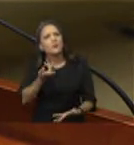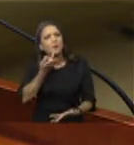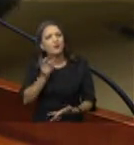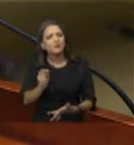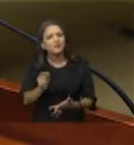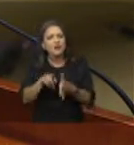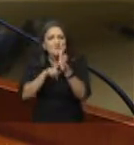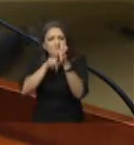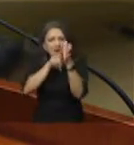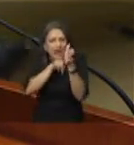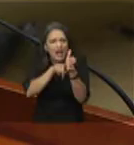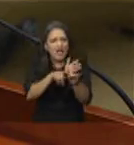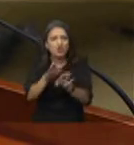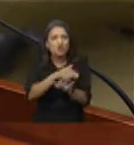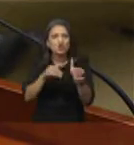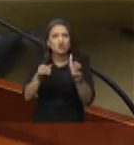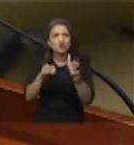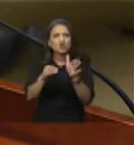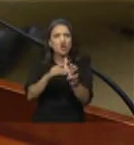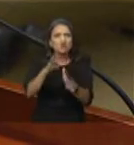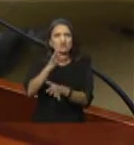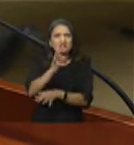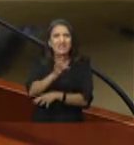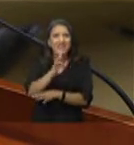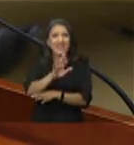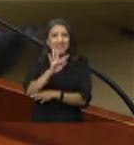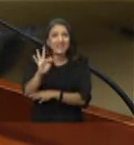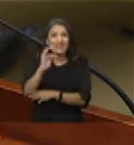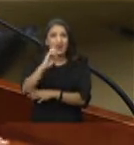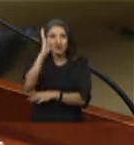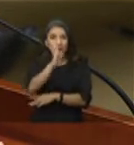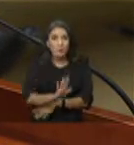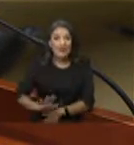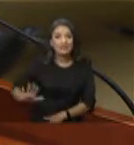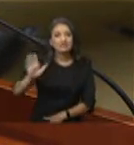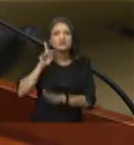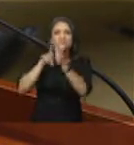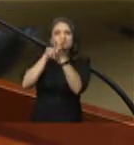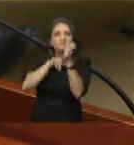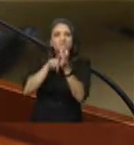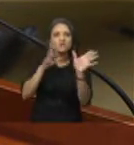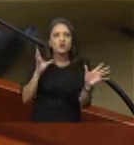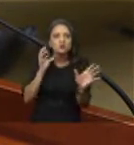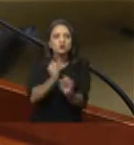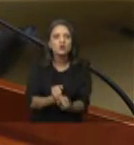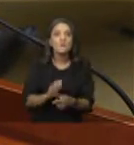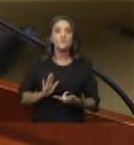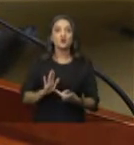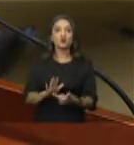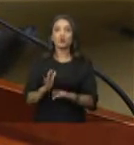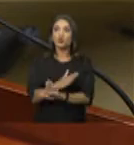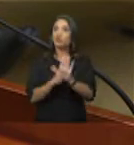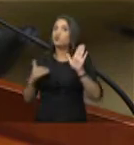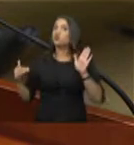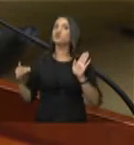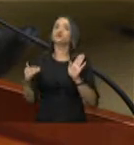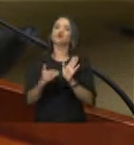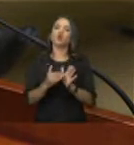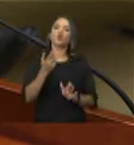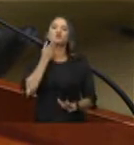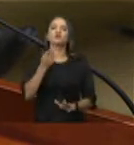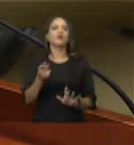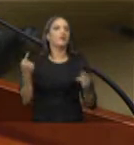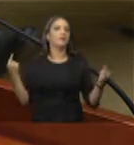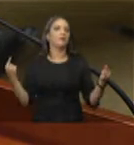todos os tribunais regionais federais do país para mostrar que todos declaravam